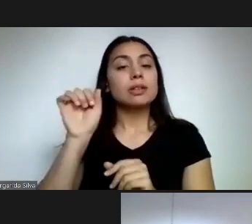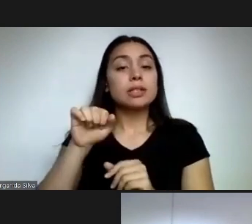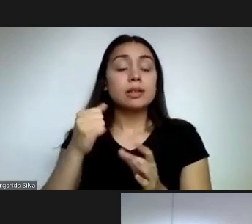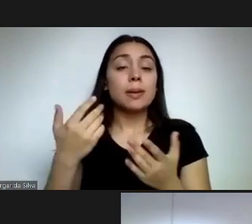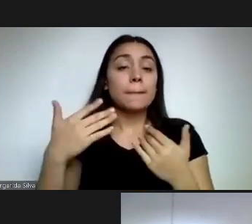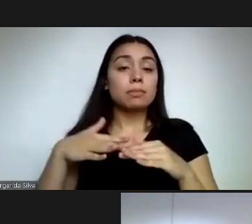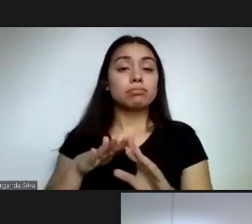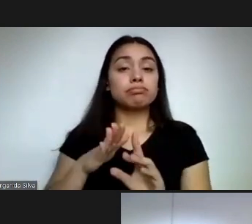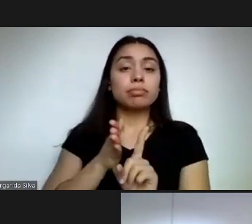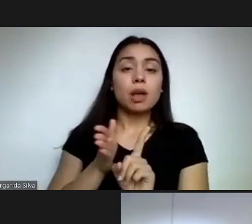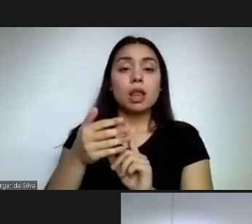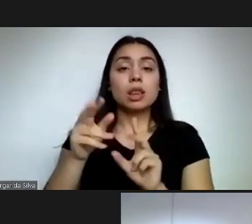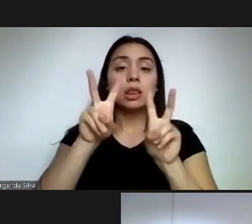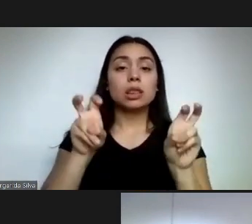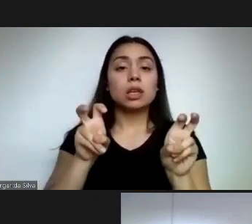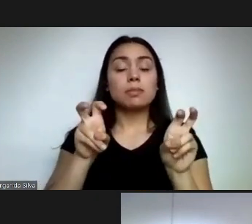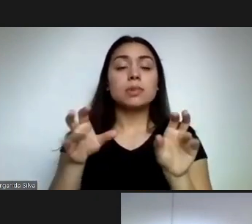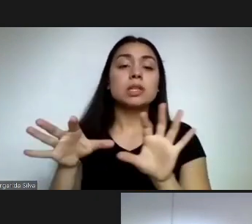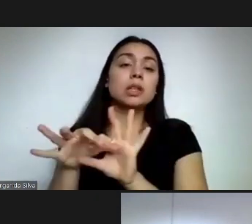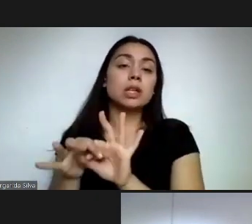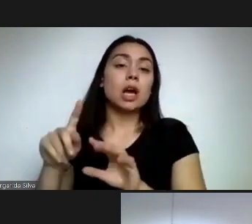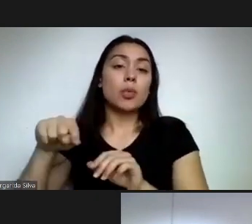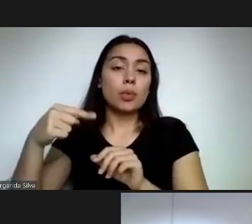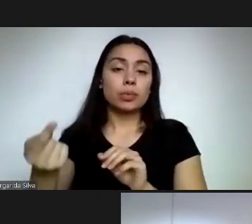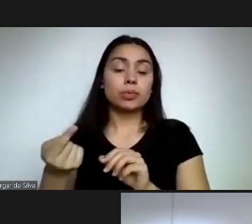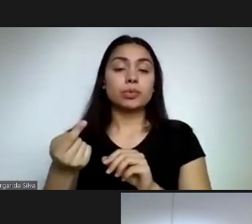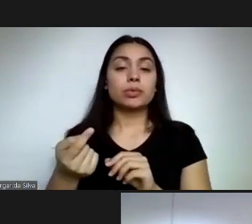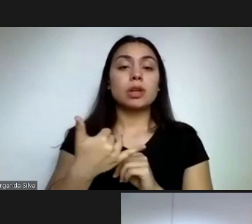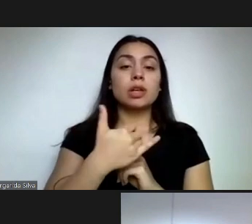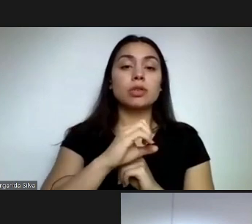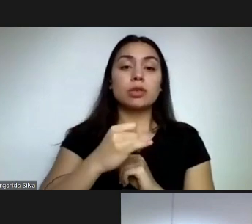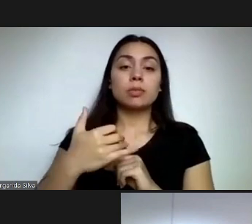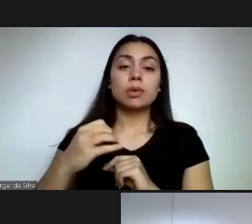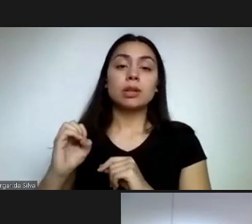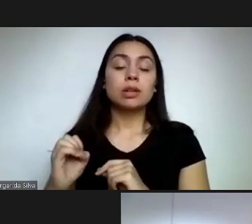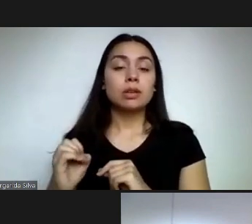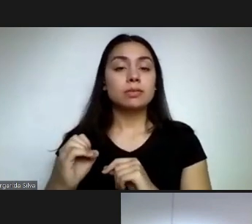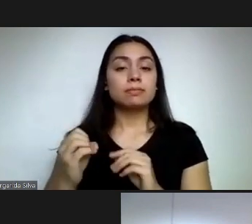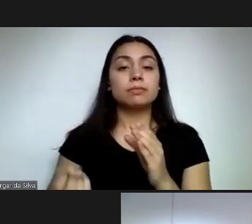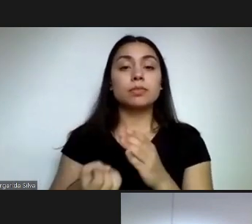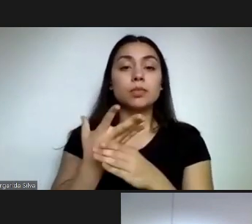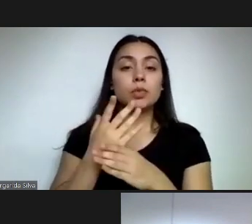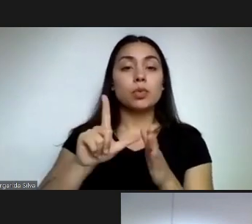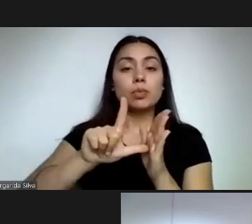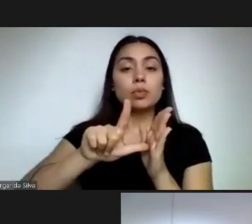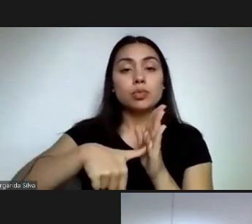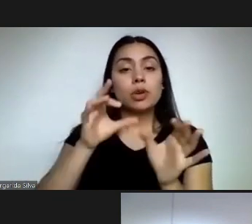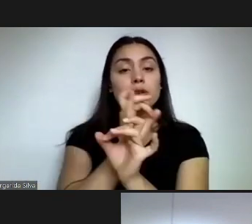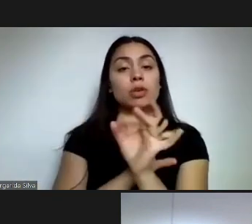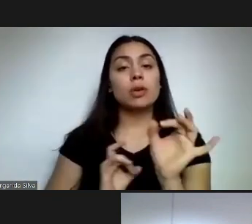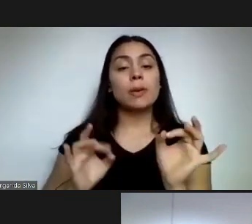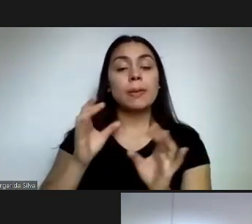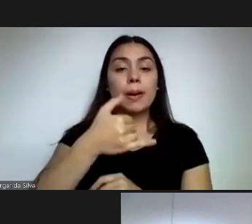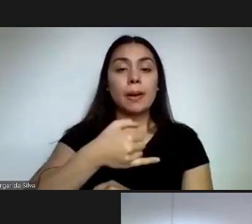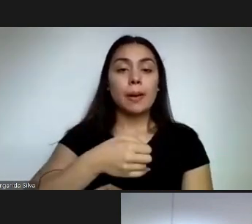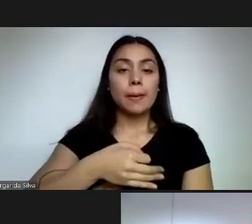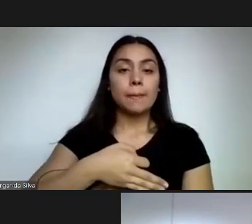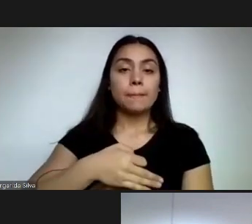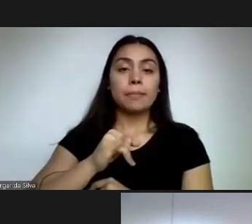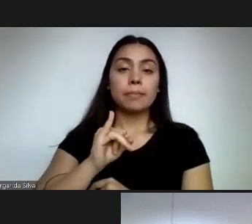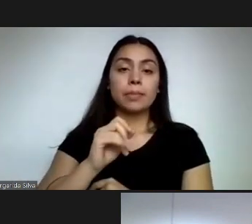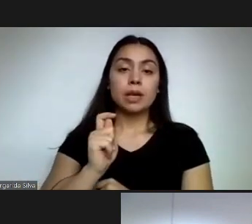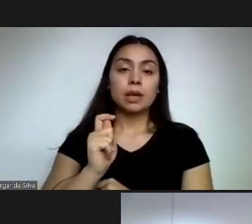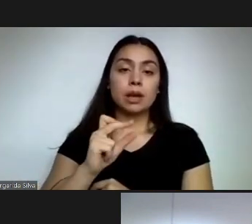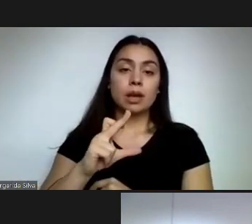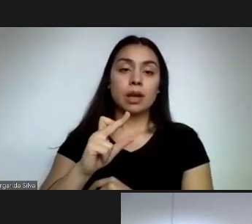outros temas, mas em 2020 surge o nosso projeto europeu que se chama Peer Act, que é um projeto em